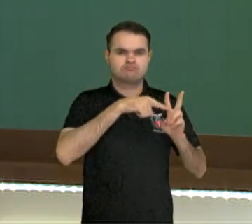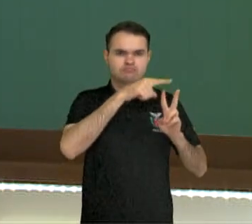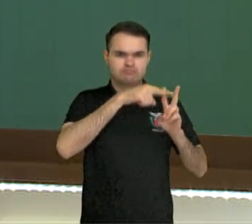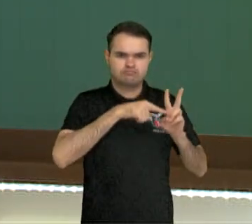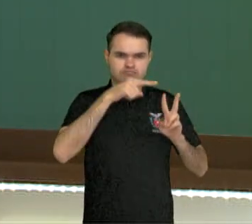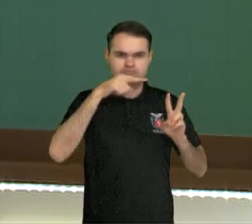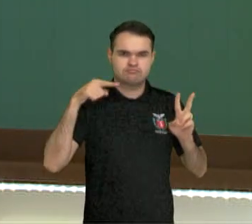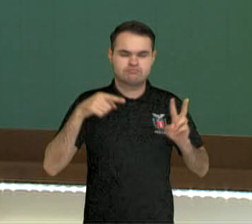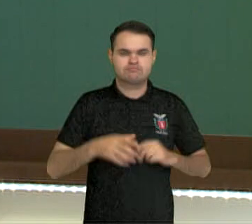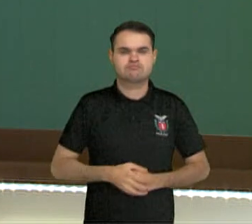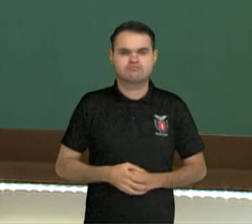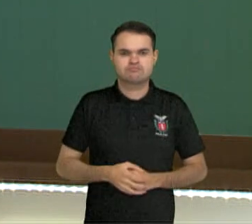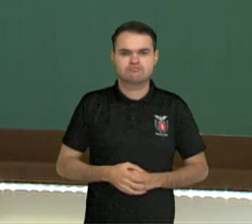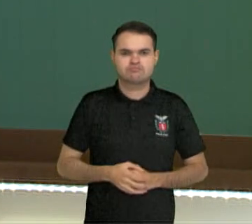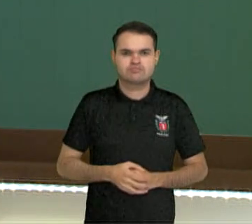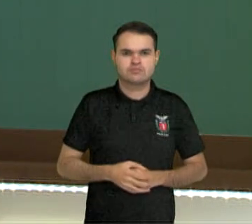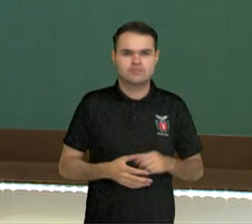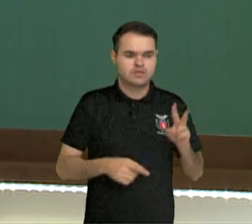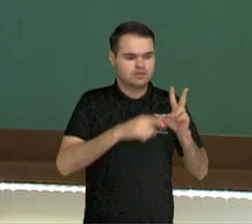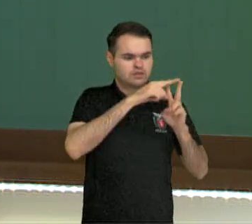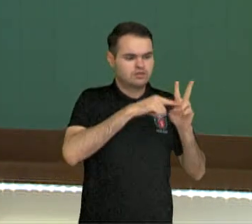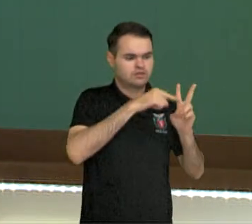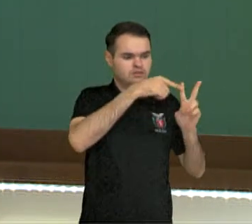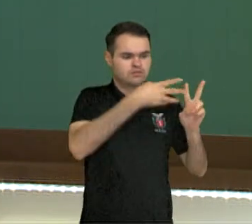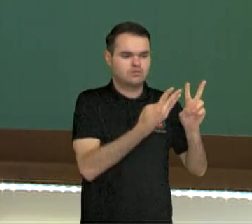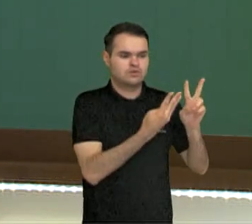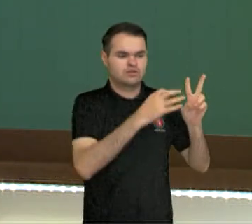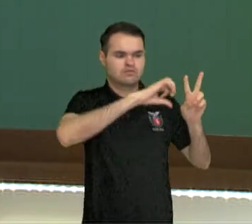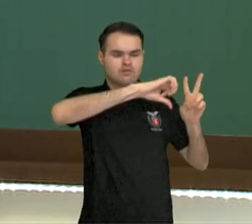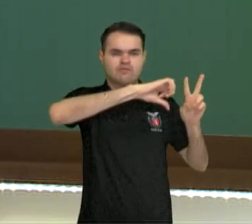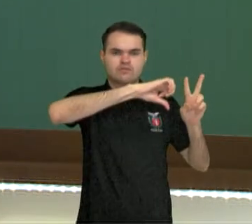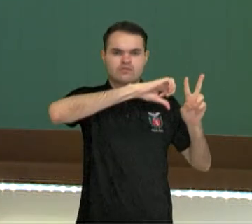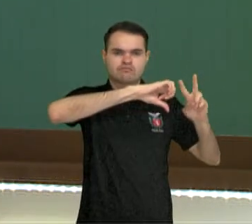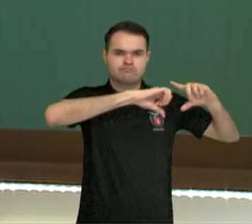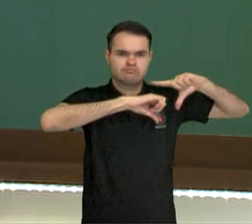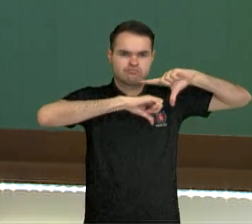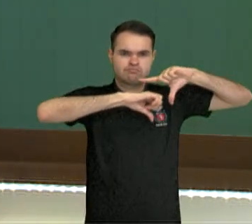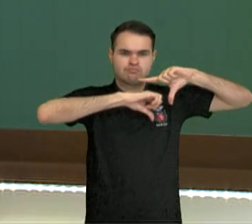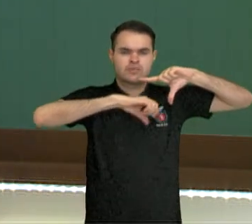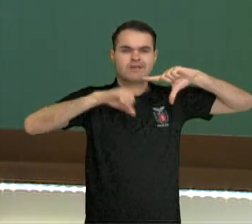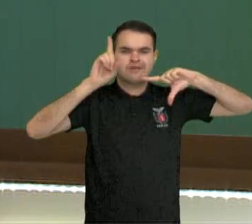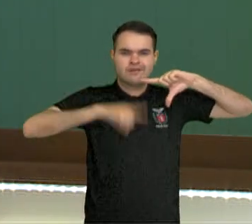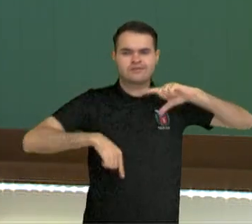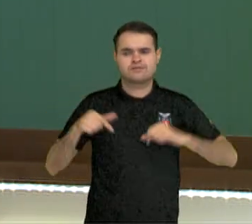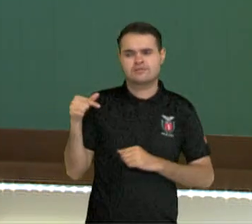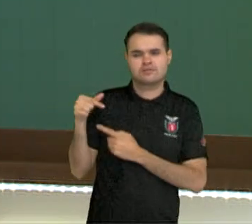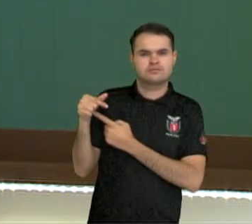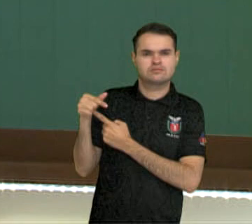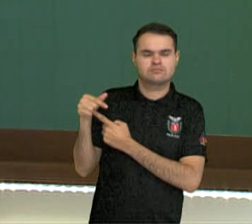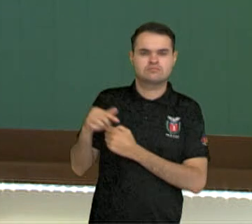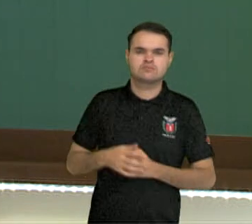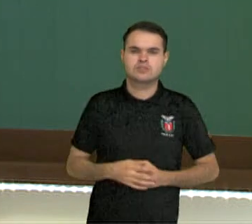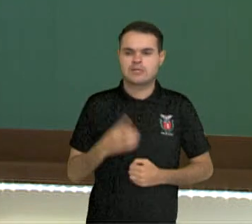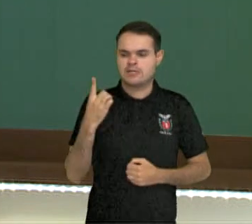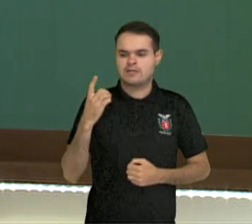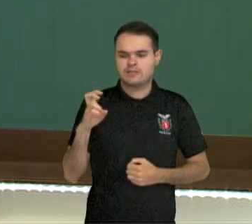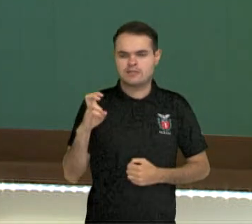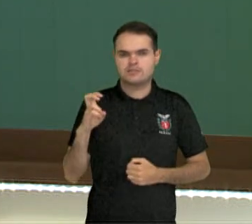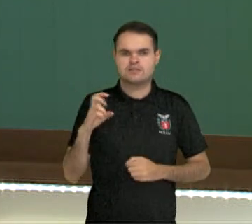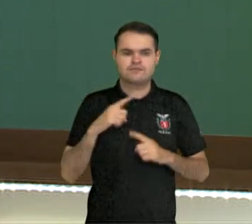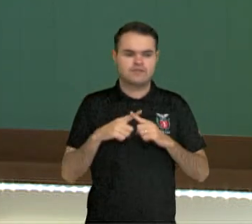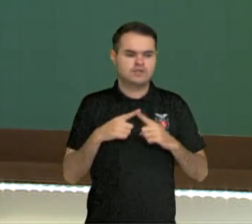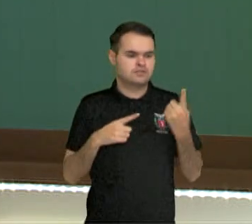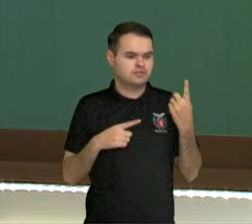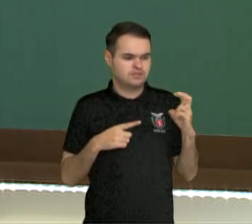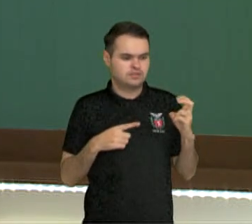de 49 volta e dá o 7. Olha um outro exemplo. 15 ao quadrado, 15 vezes